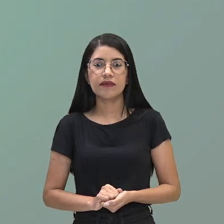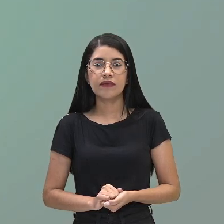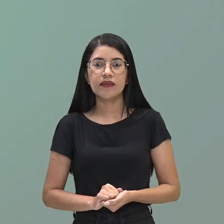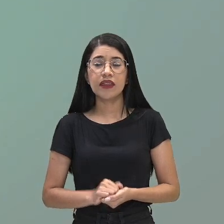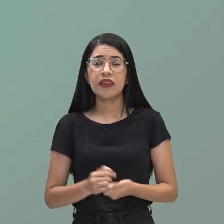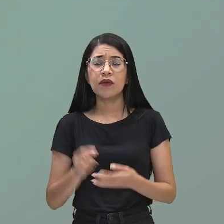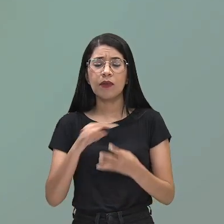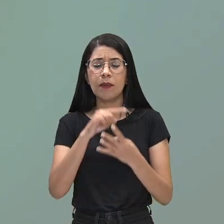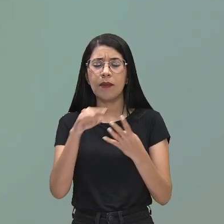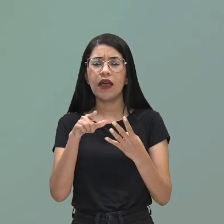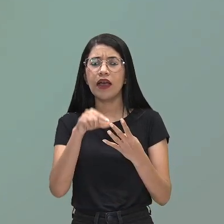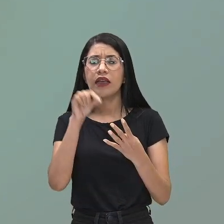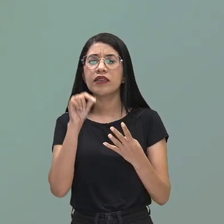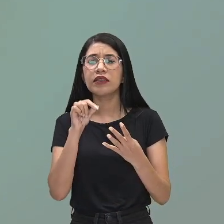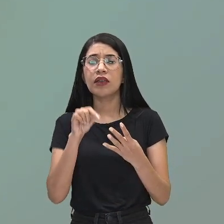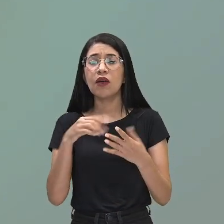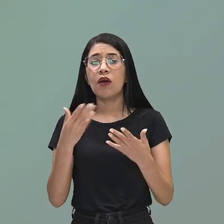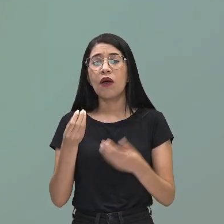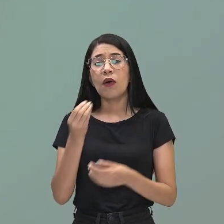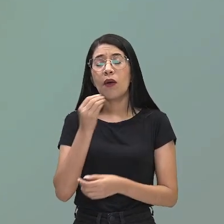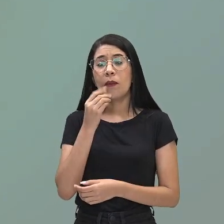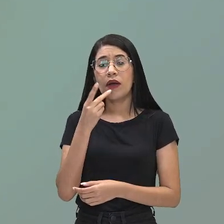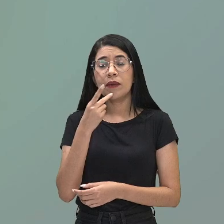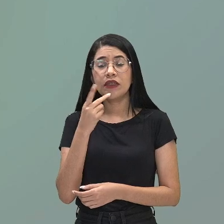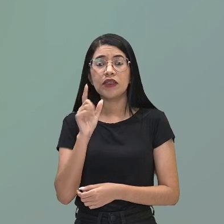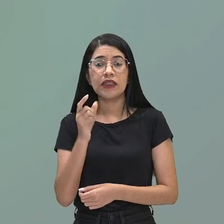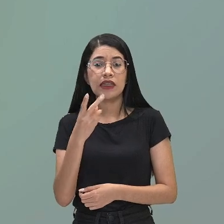Qual a chance da carta escolhida ser dama?